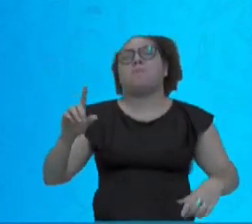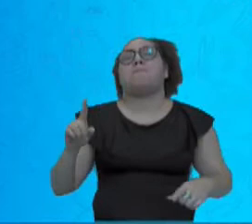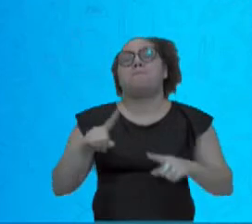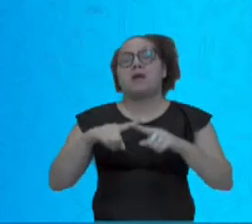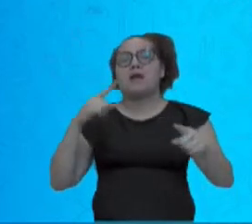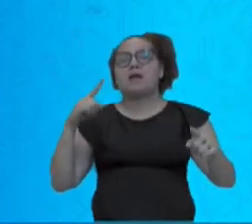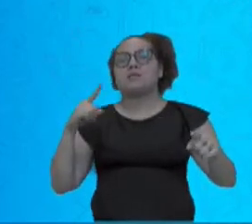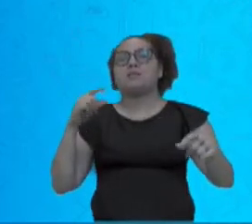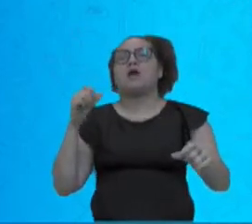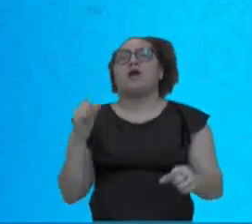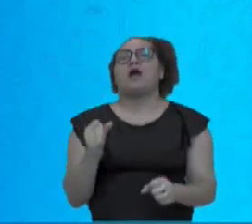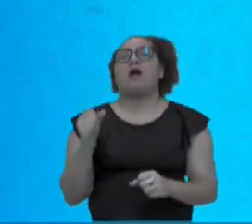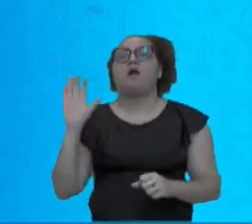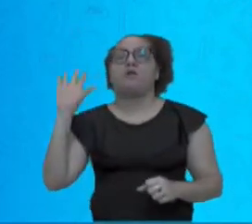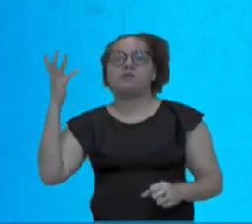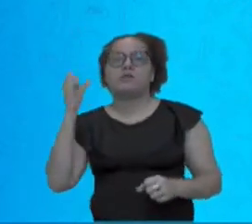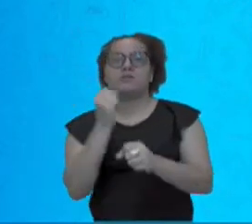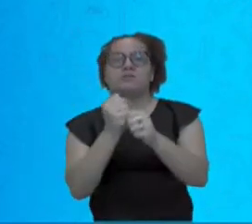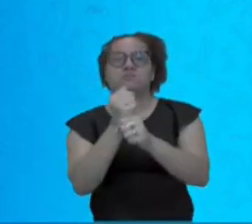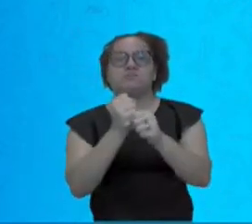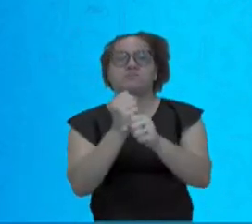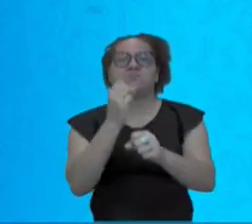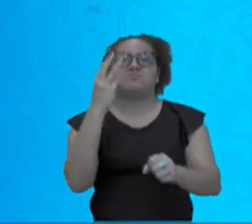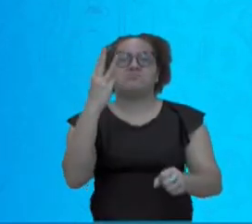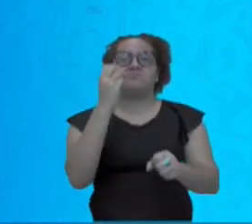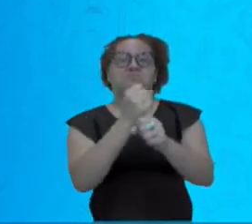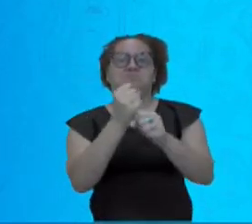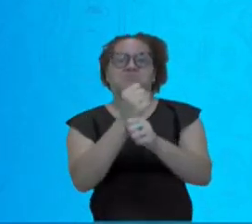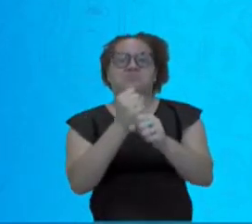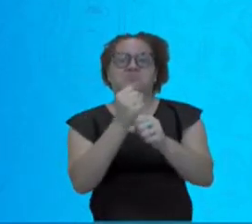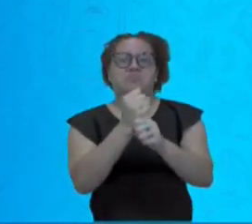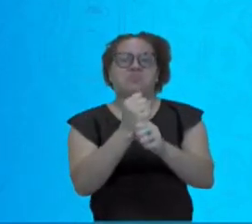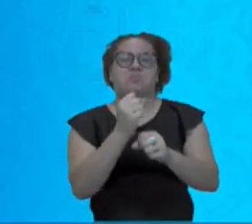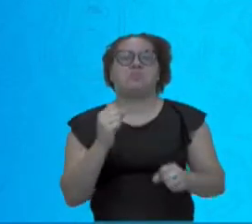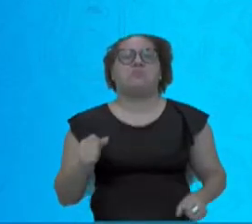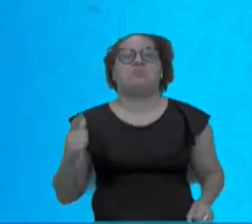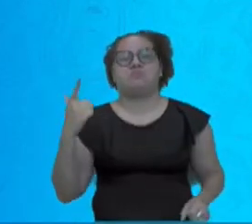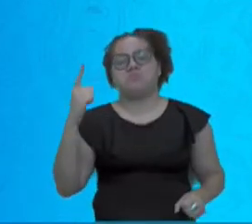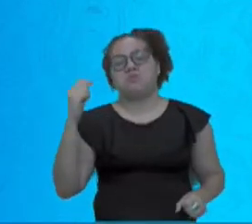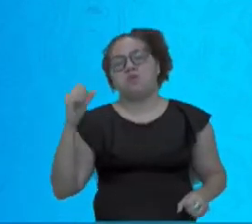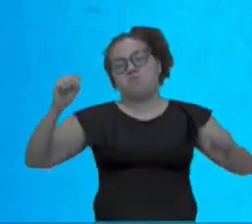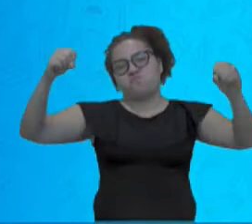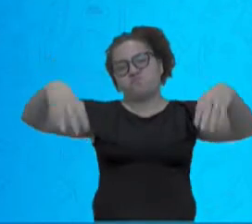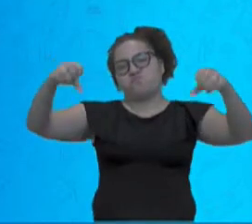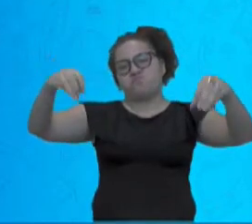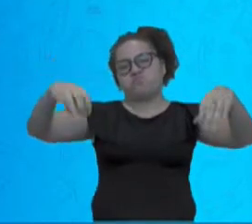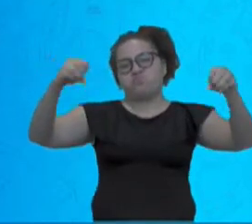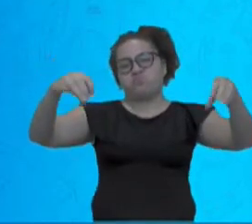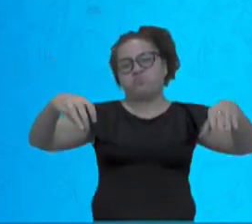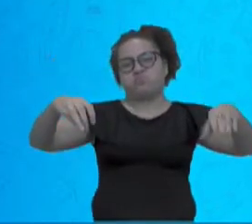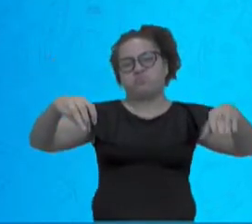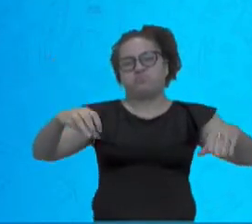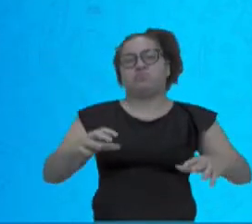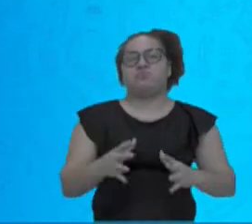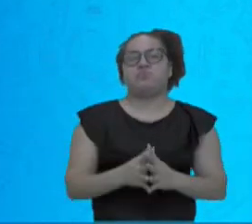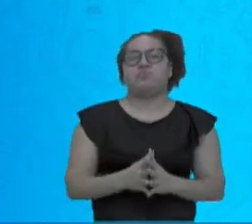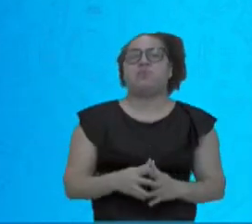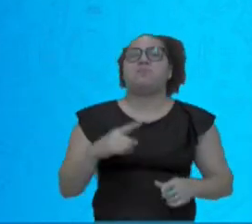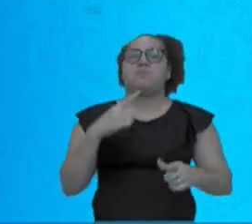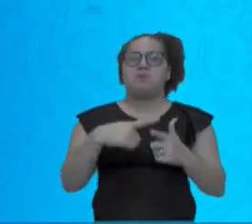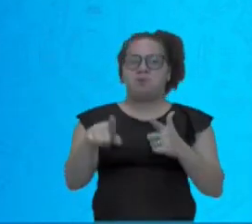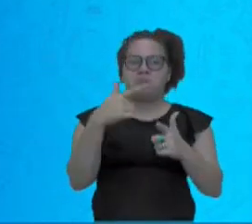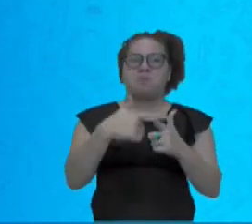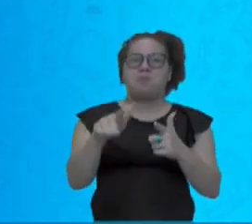2, 3 anos sem chuva, causando seca, muito problema para a